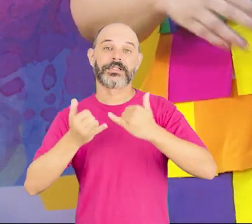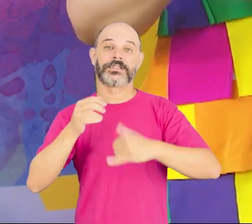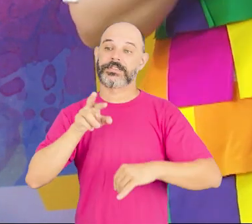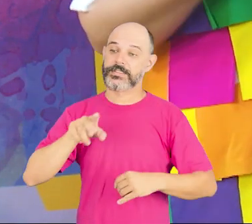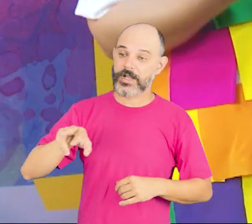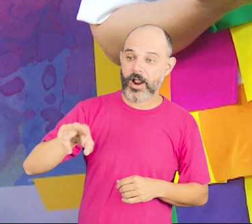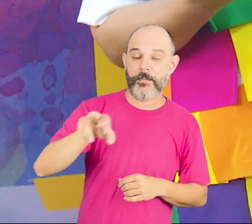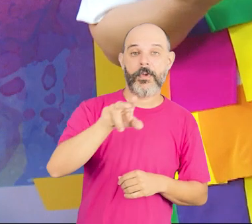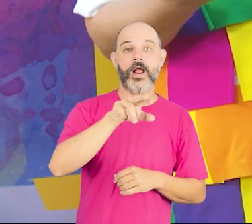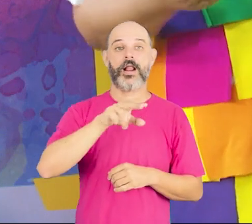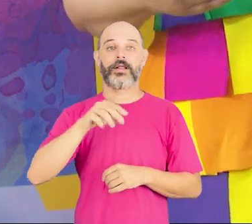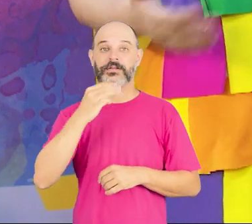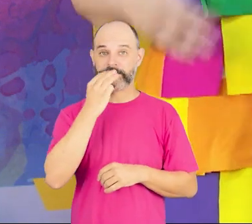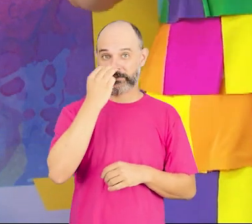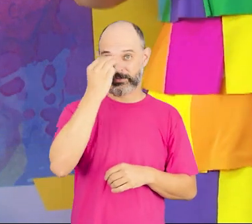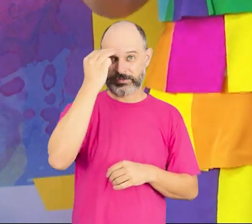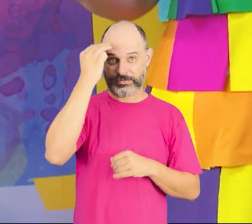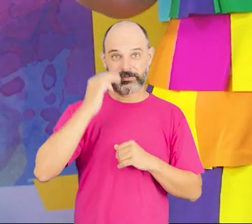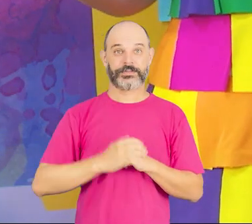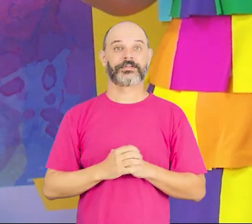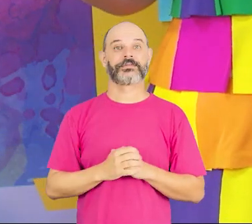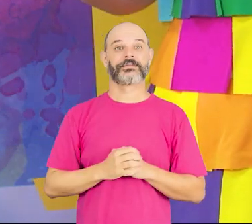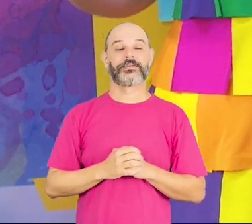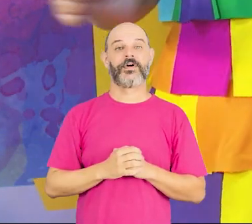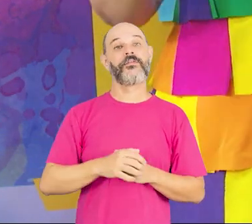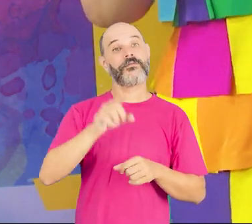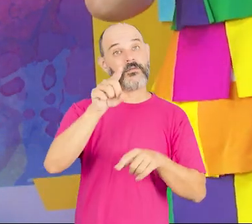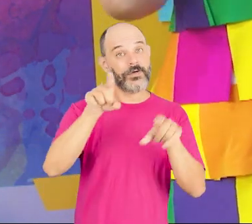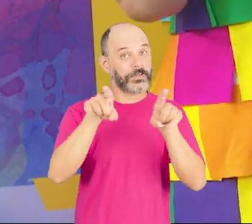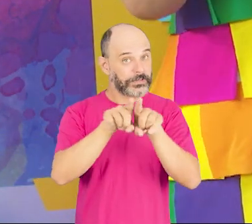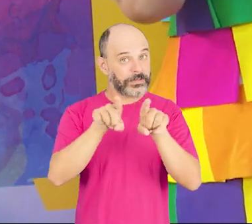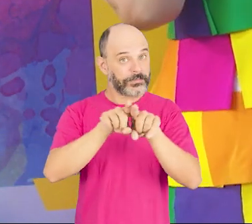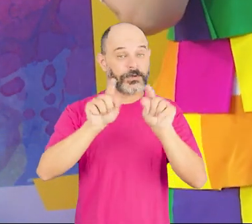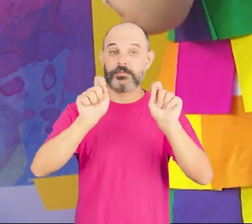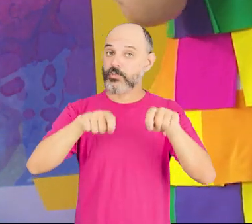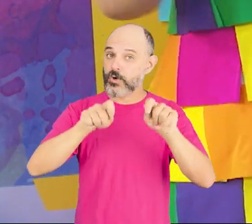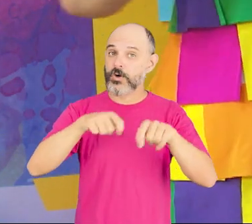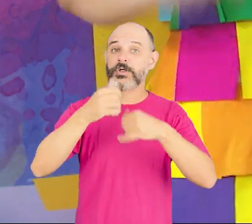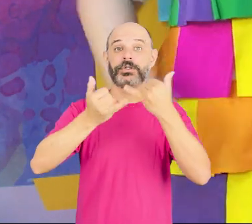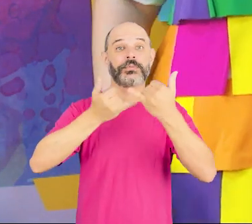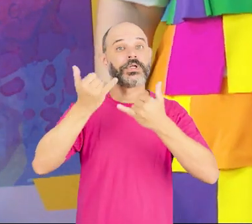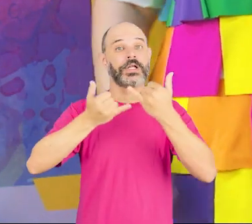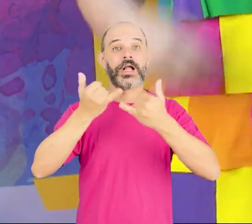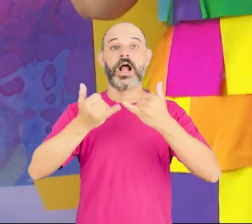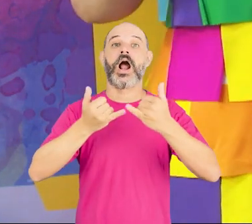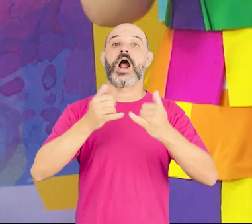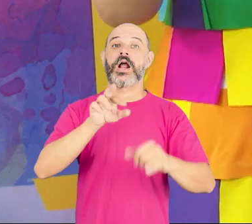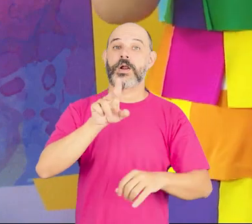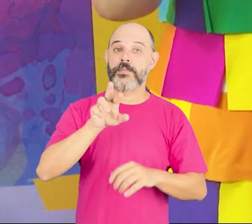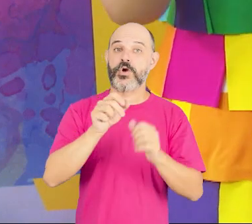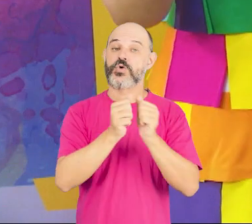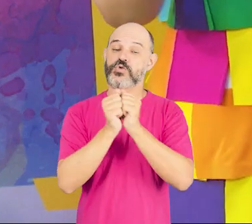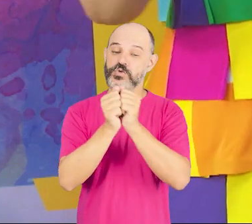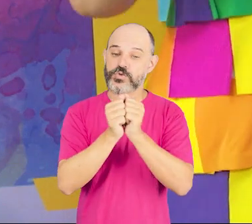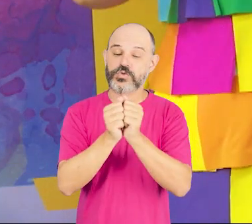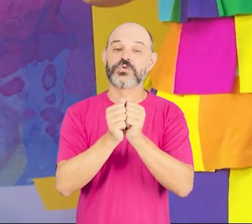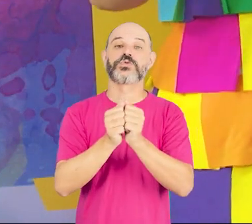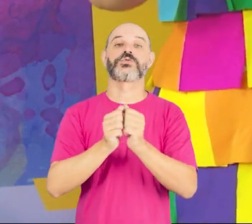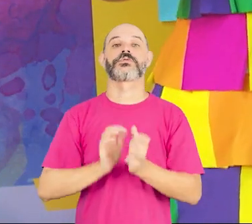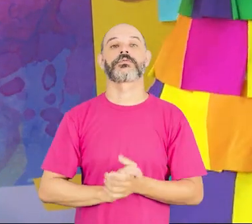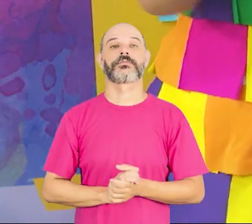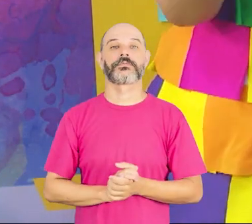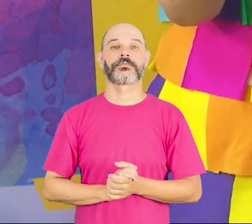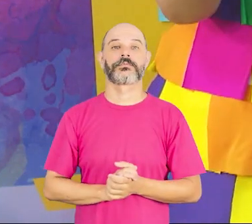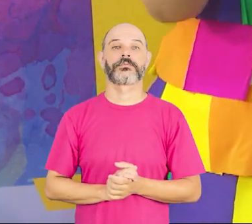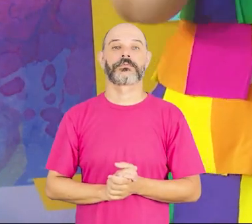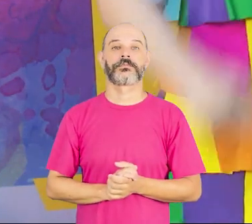brincadeiras entre hermanas, entre as Madalenas. E você também pode brincar com tus hermanos e com